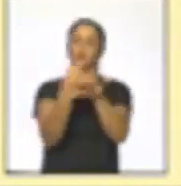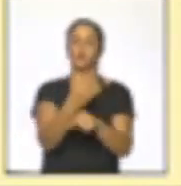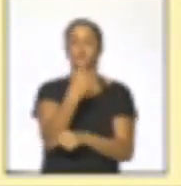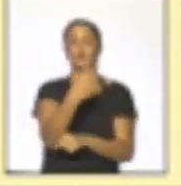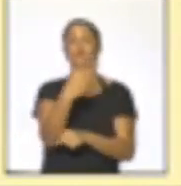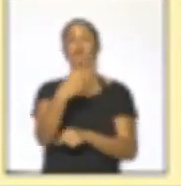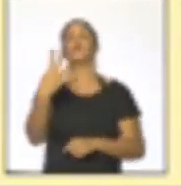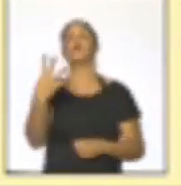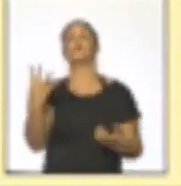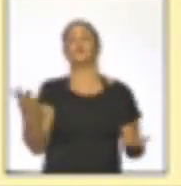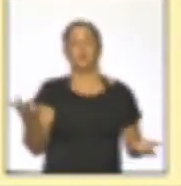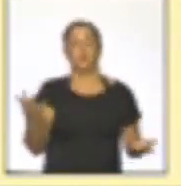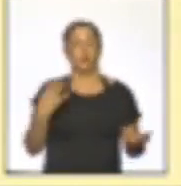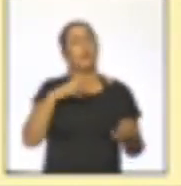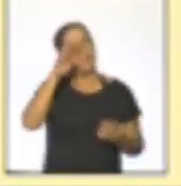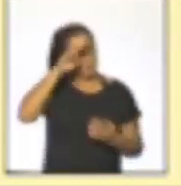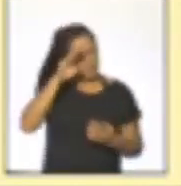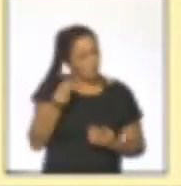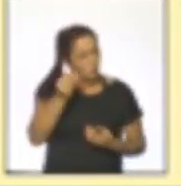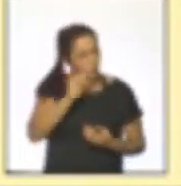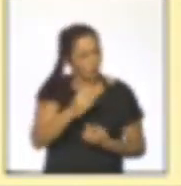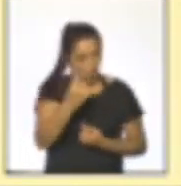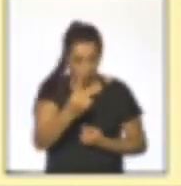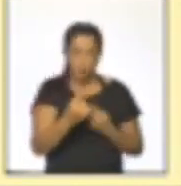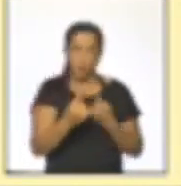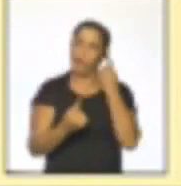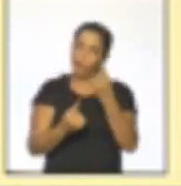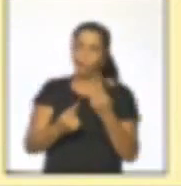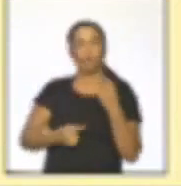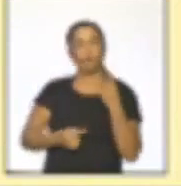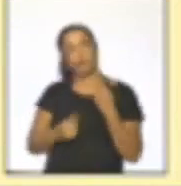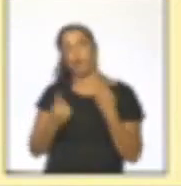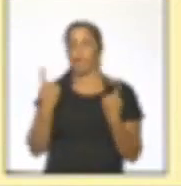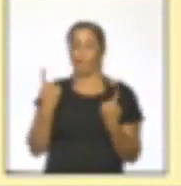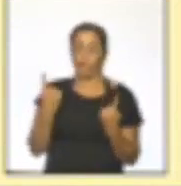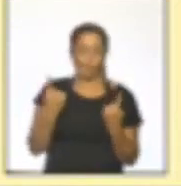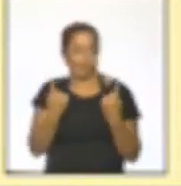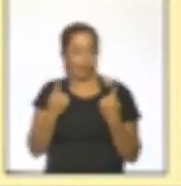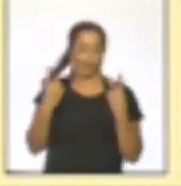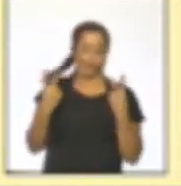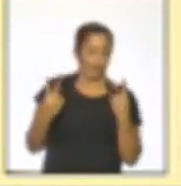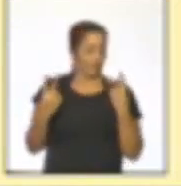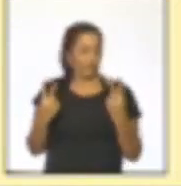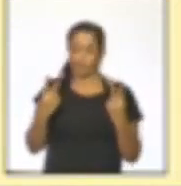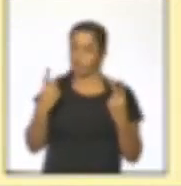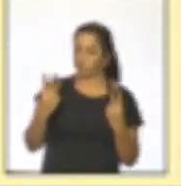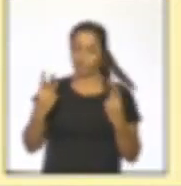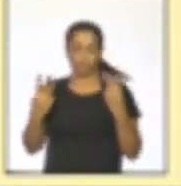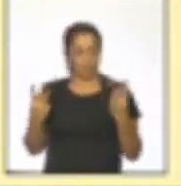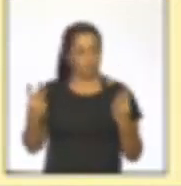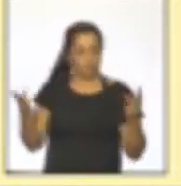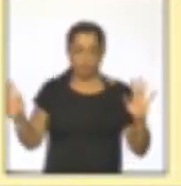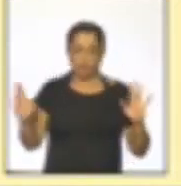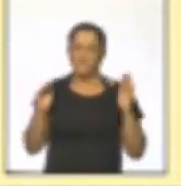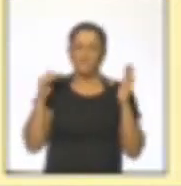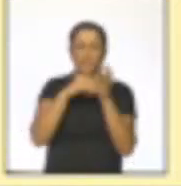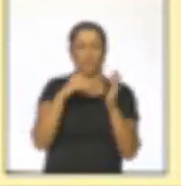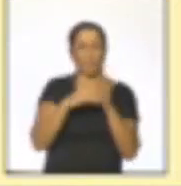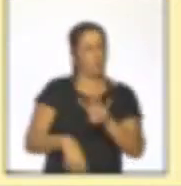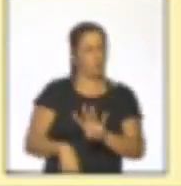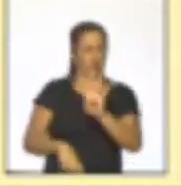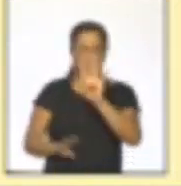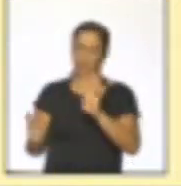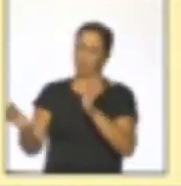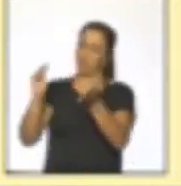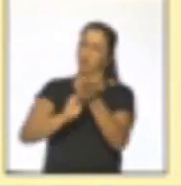124? Então, lembra, se eu colocar 1, 1, 2, 2, 3, 3. Então, para dar final 4, vamos colocar aqui